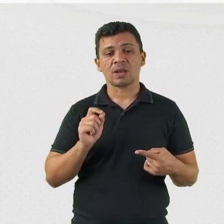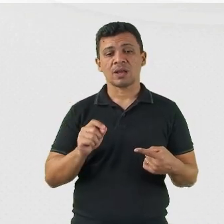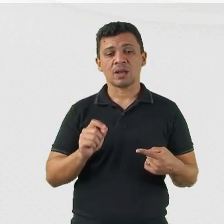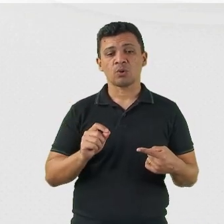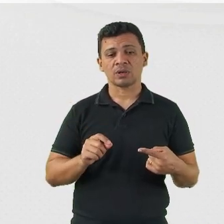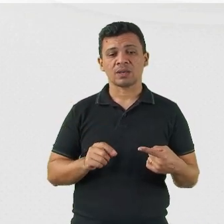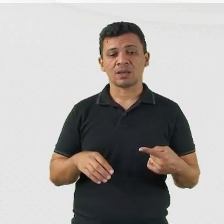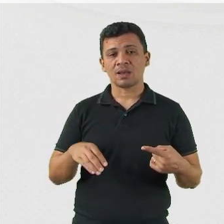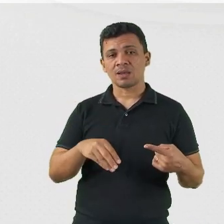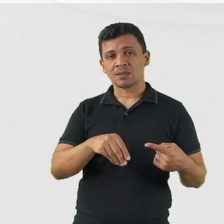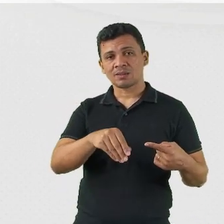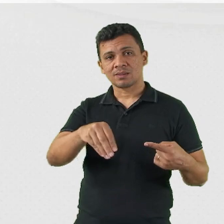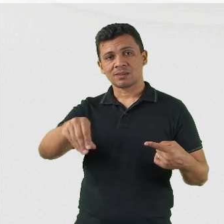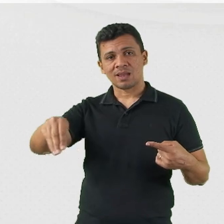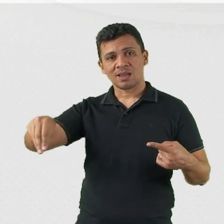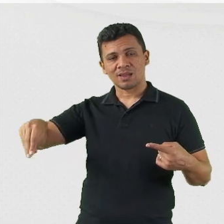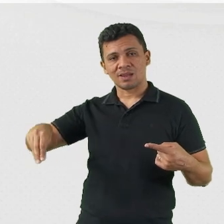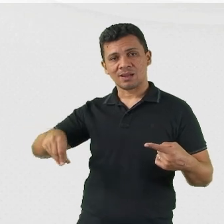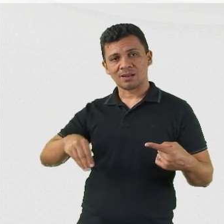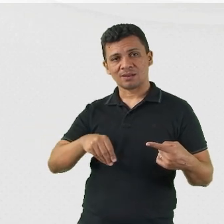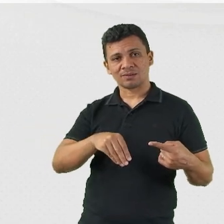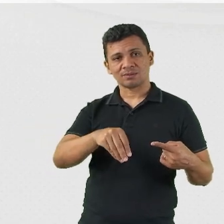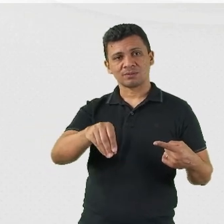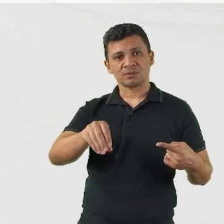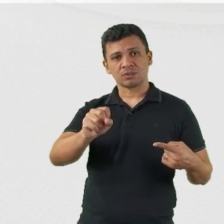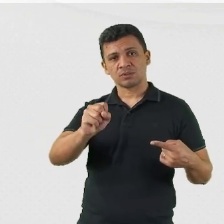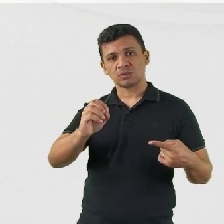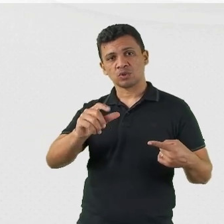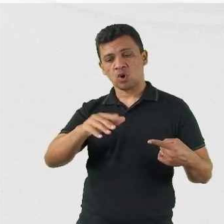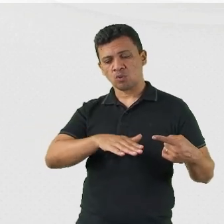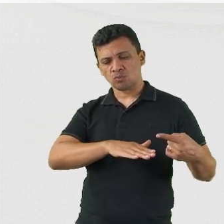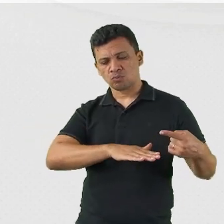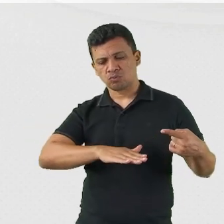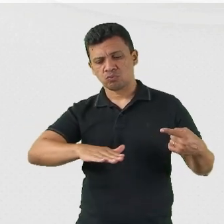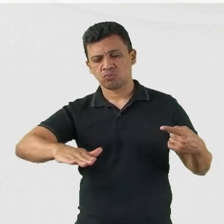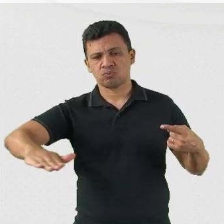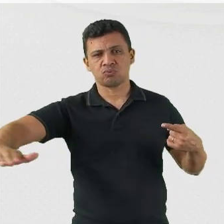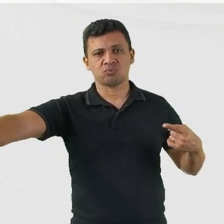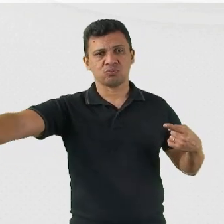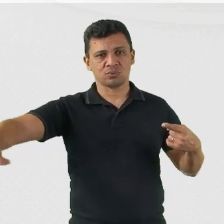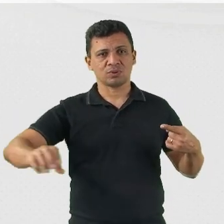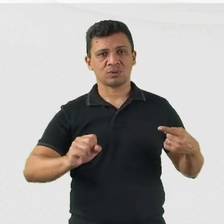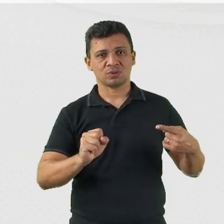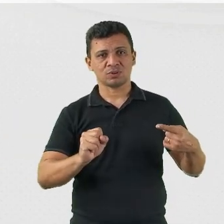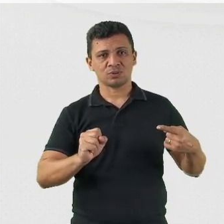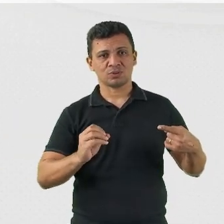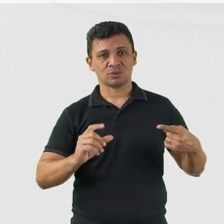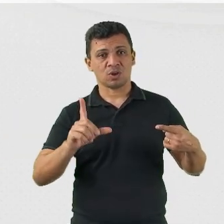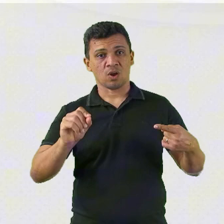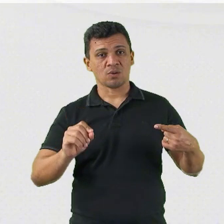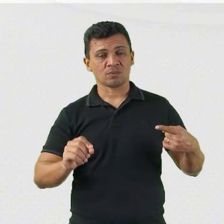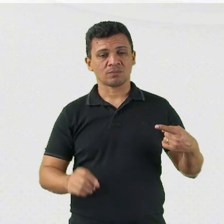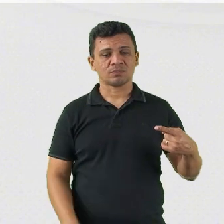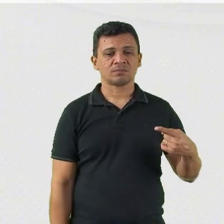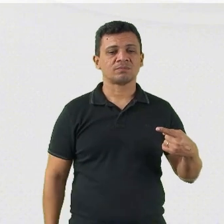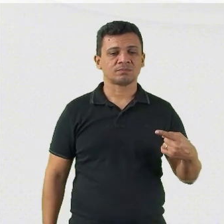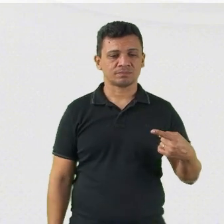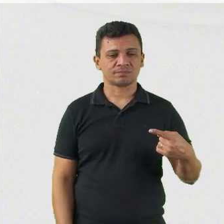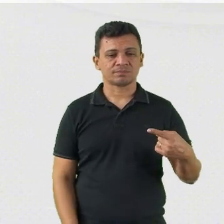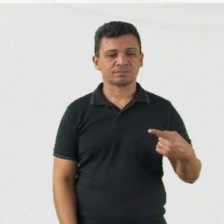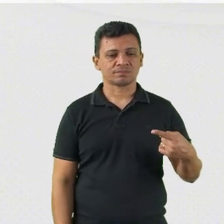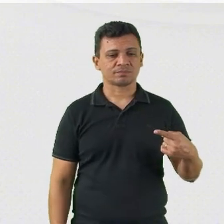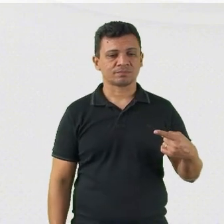Land é terra, em inglês, terra de solo. Planeta Terra é uma outra palavra, é Earth,